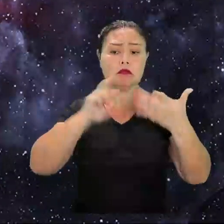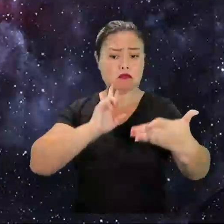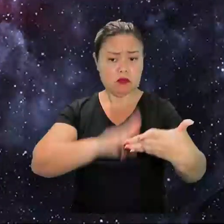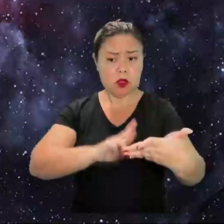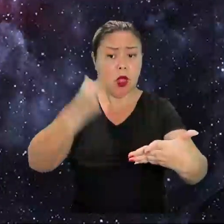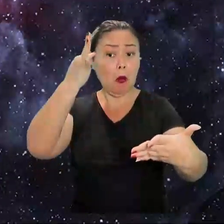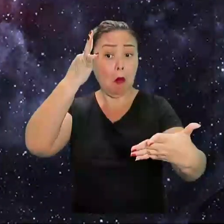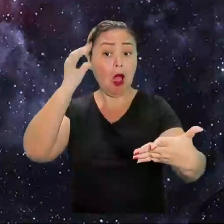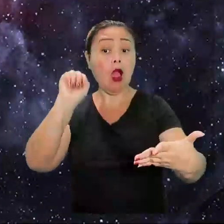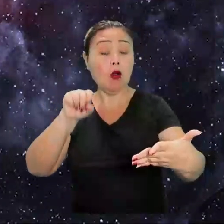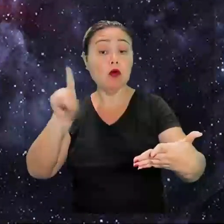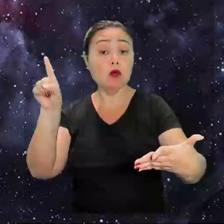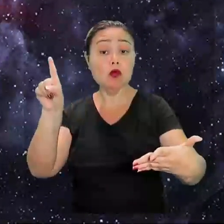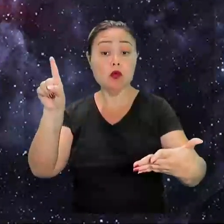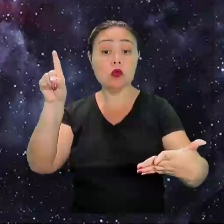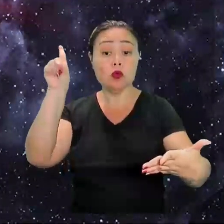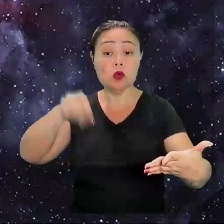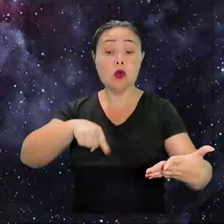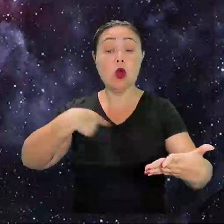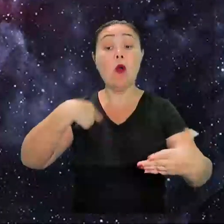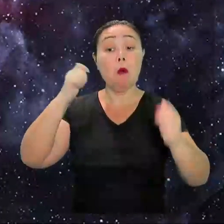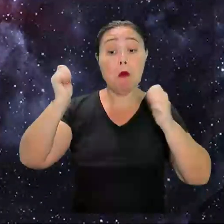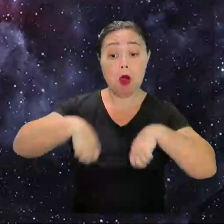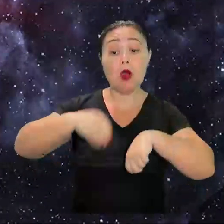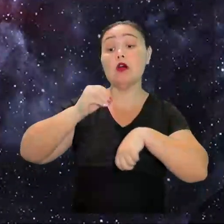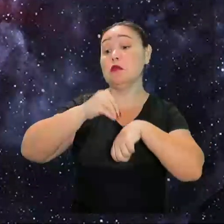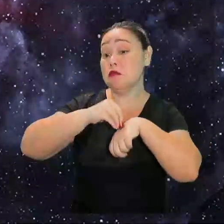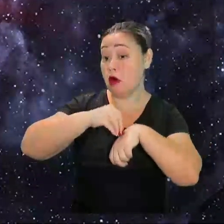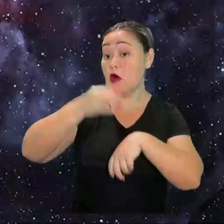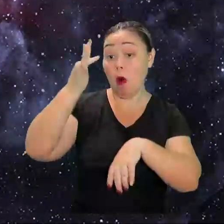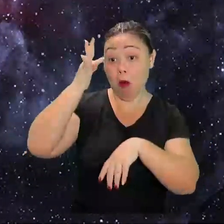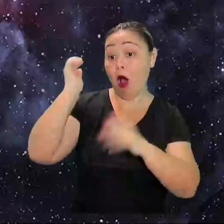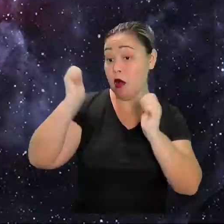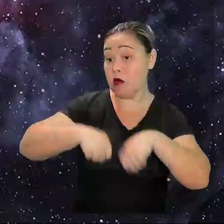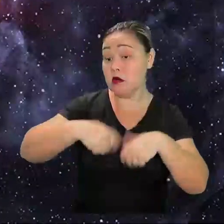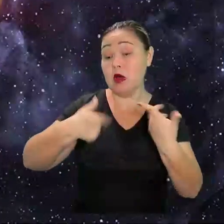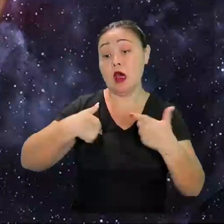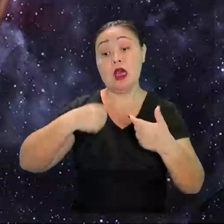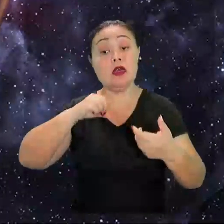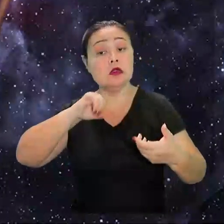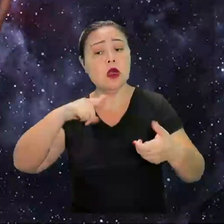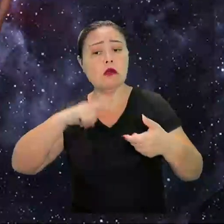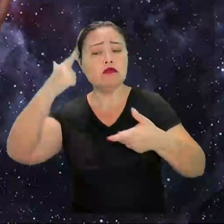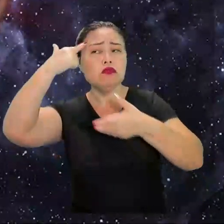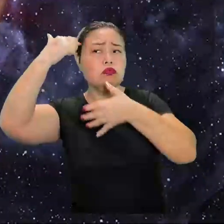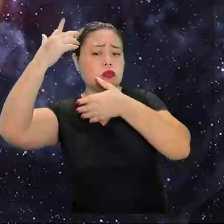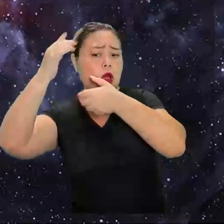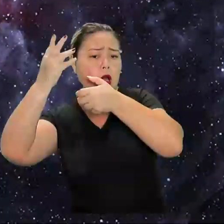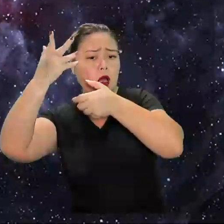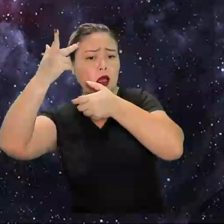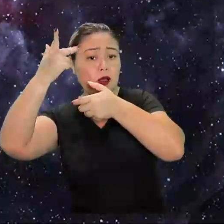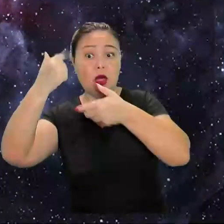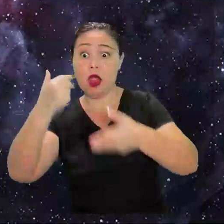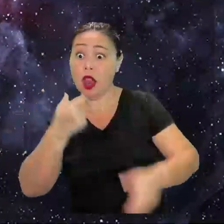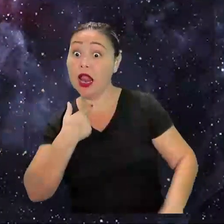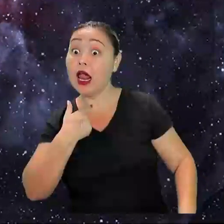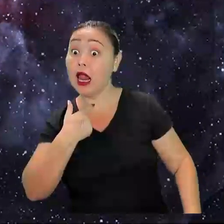resolvido pela fórmula? É isso que o nosso macete está dizendo. Pode. Mas se você usar o seu raciocínio